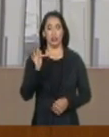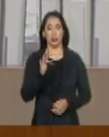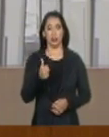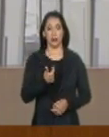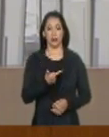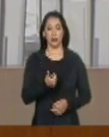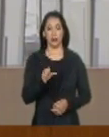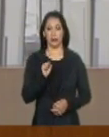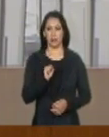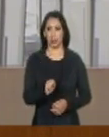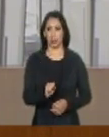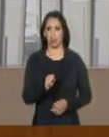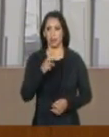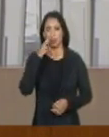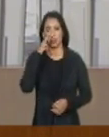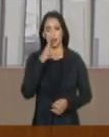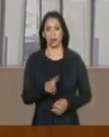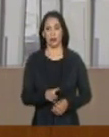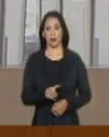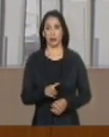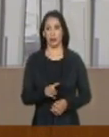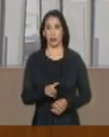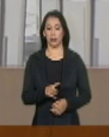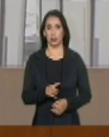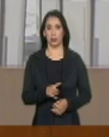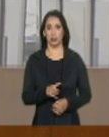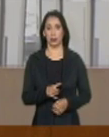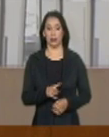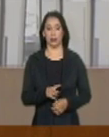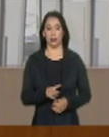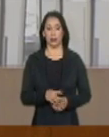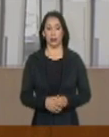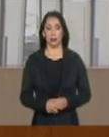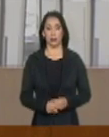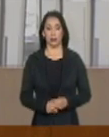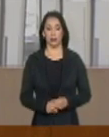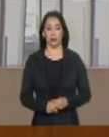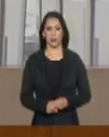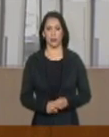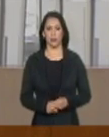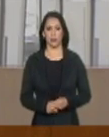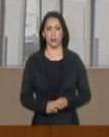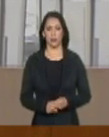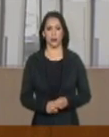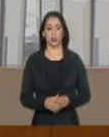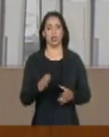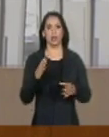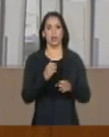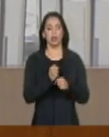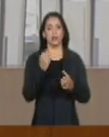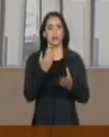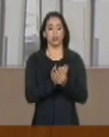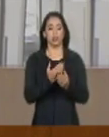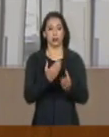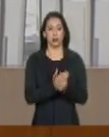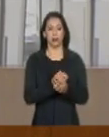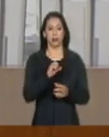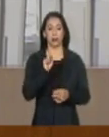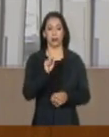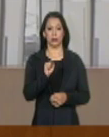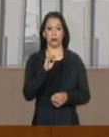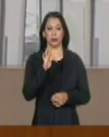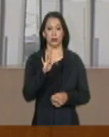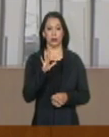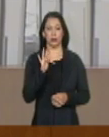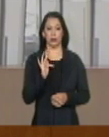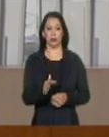HC 149.188, quando ainda estava na segunda turma, a jurisprudência contemporânea do Supremo Tribunal Federal tem acolhido a tese de que os